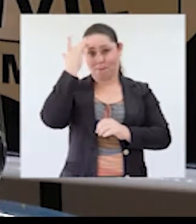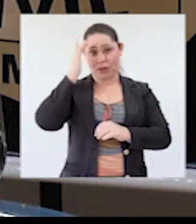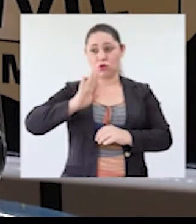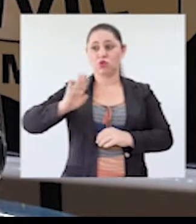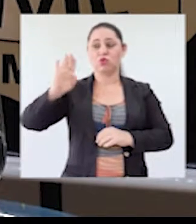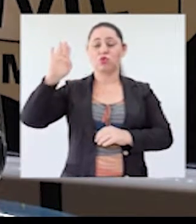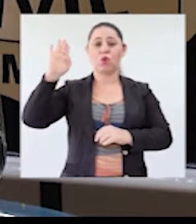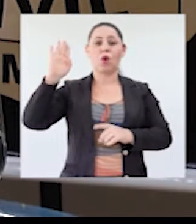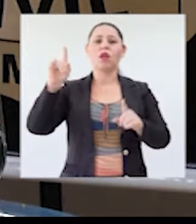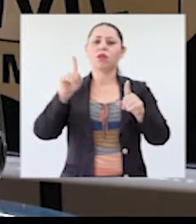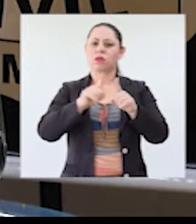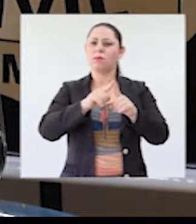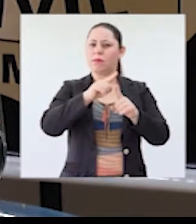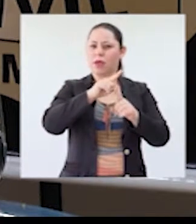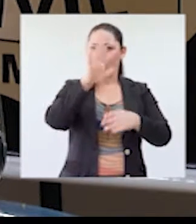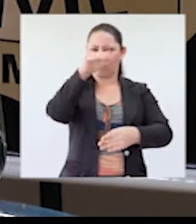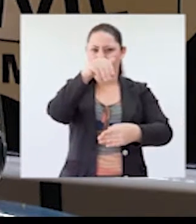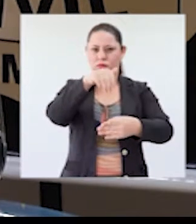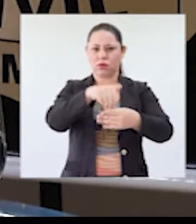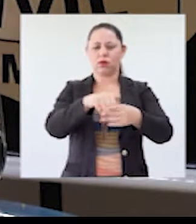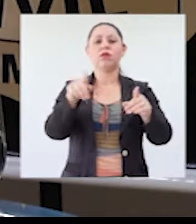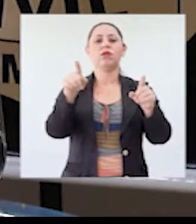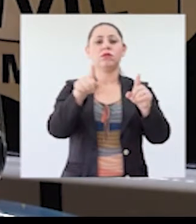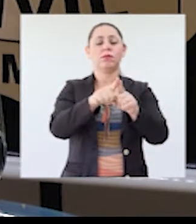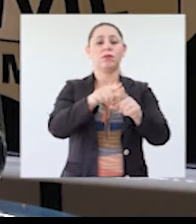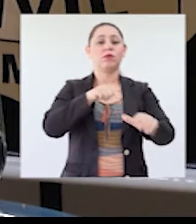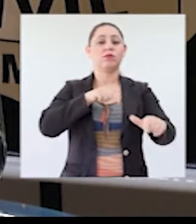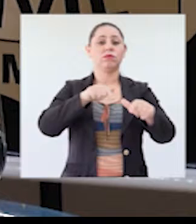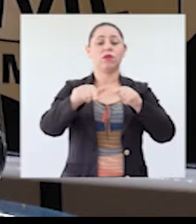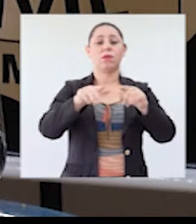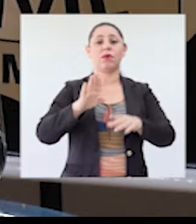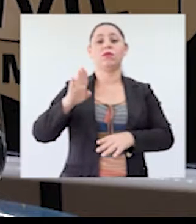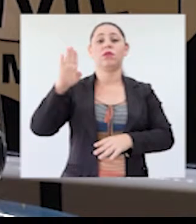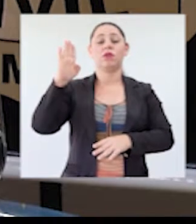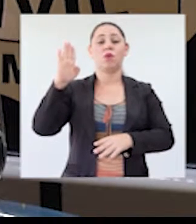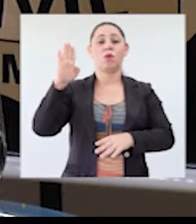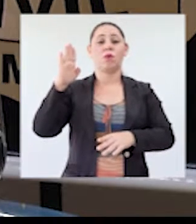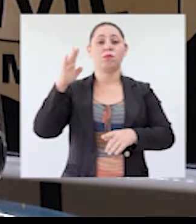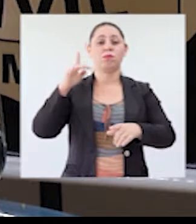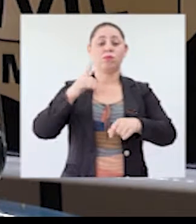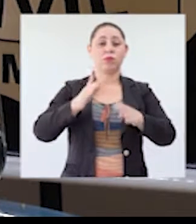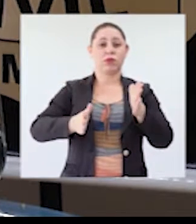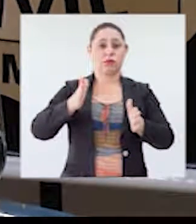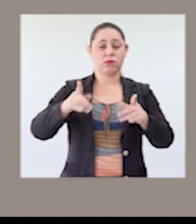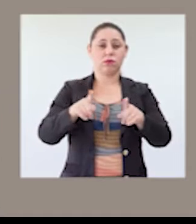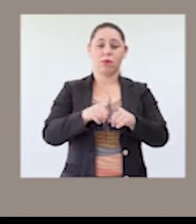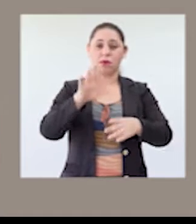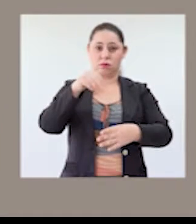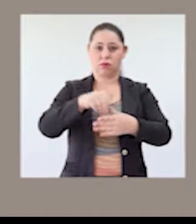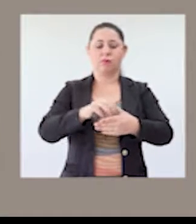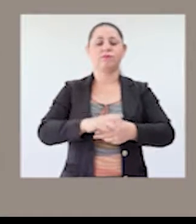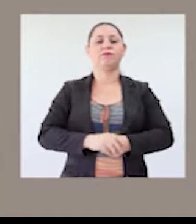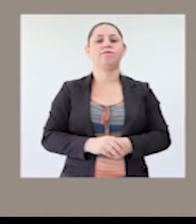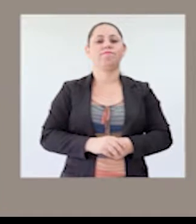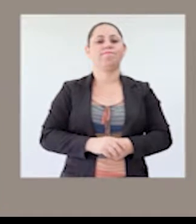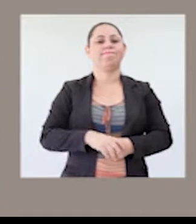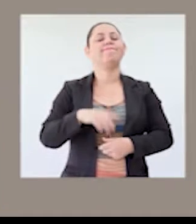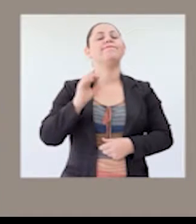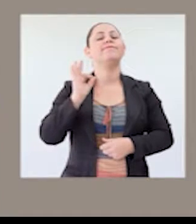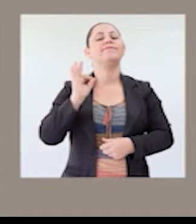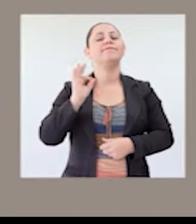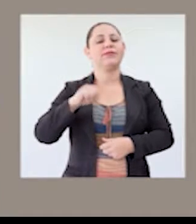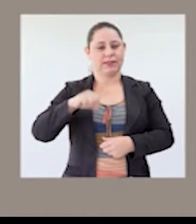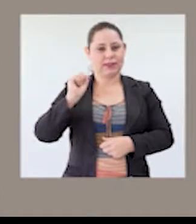candidatos quanto por eleitores, bem como por aqueles que trabalham na campanha eleitoral, não é mesmo, doutor? É afirmativo.